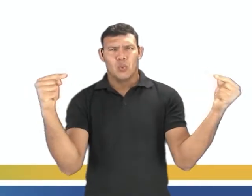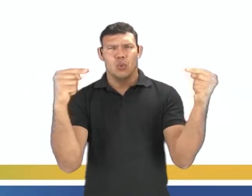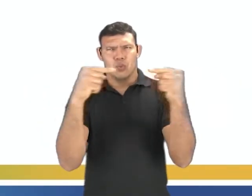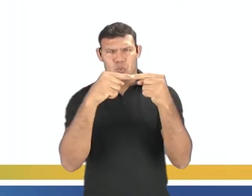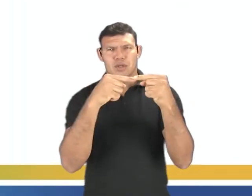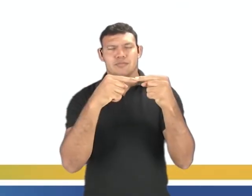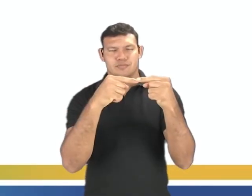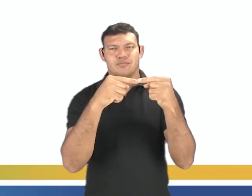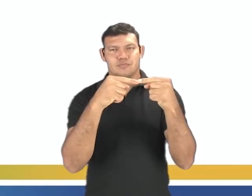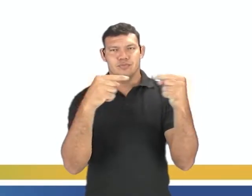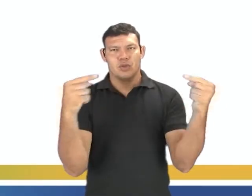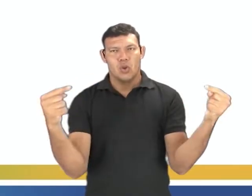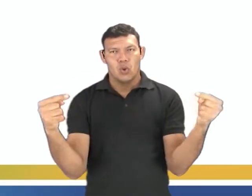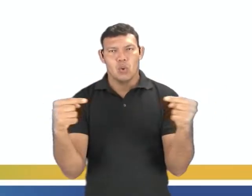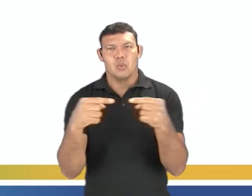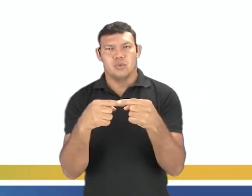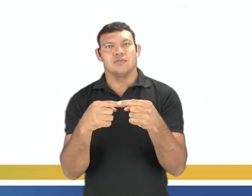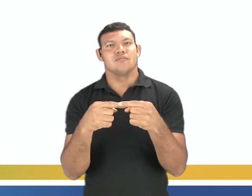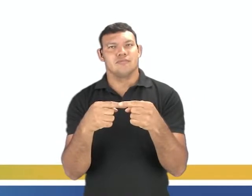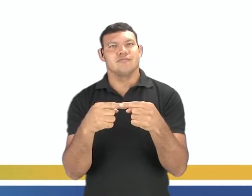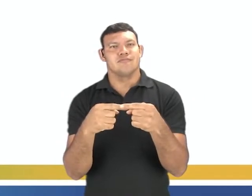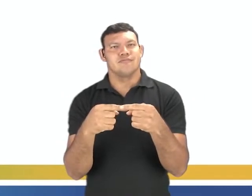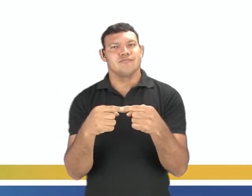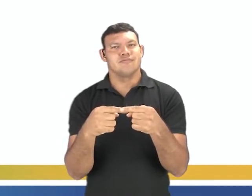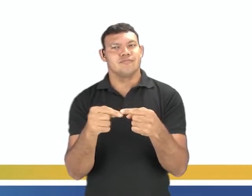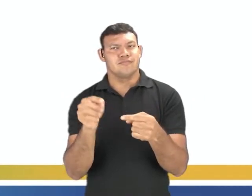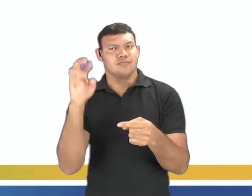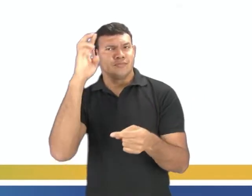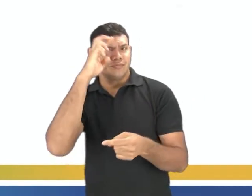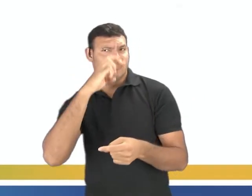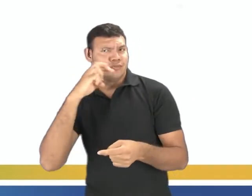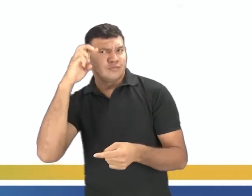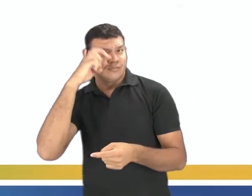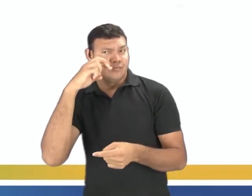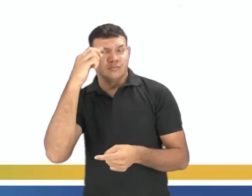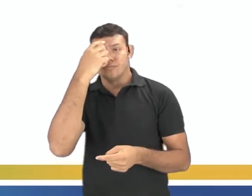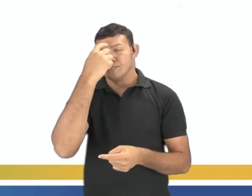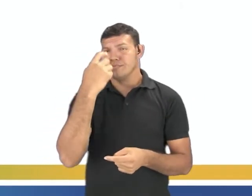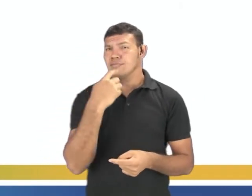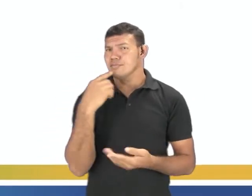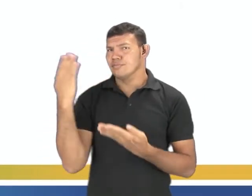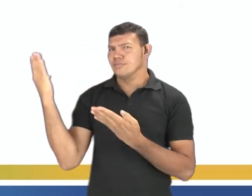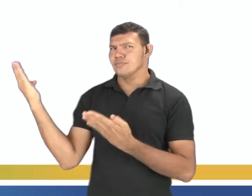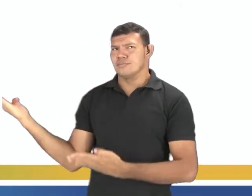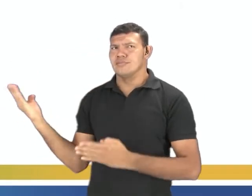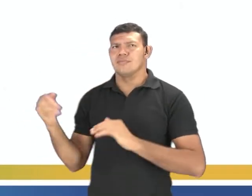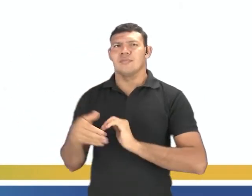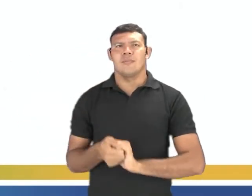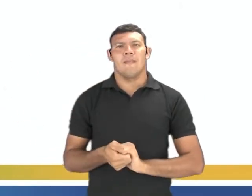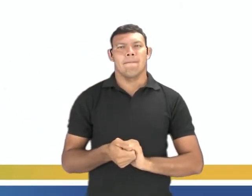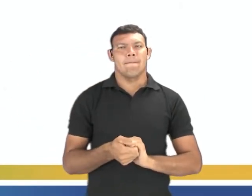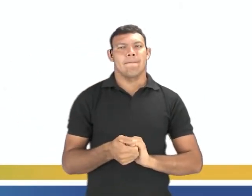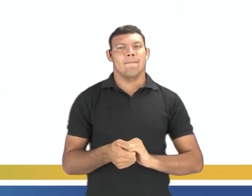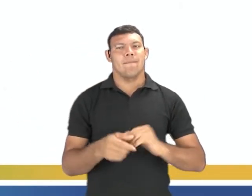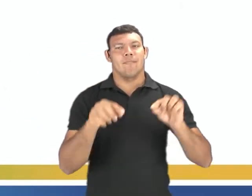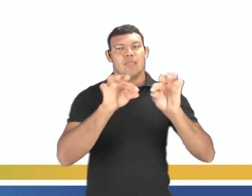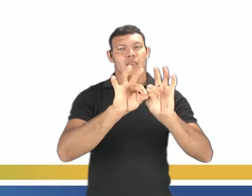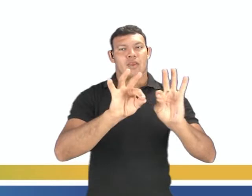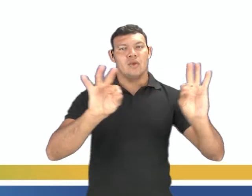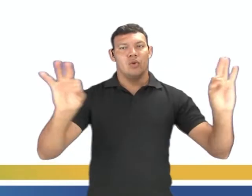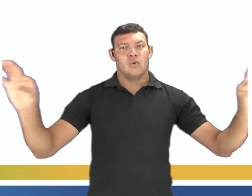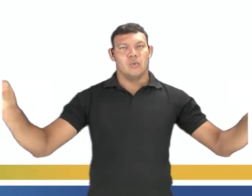pontos de um são pontos de outro. Então observe na imagem que nós temos uma reta